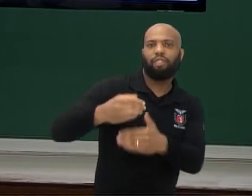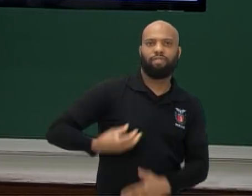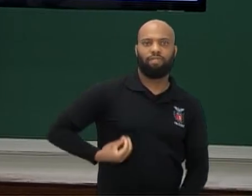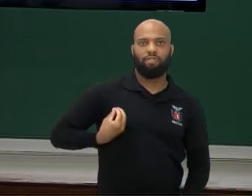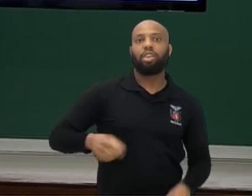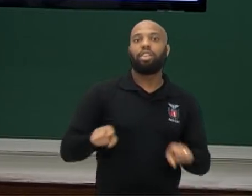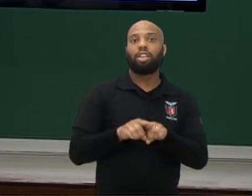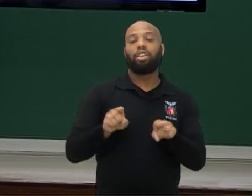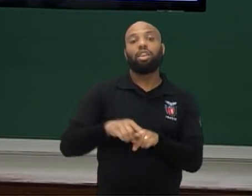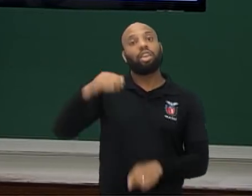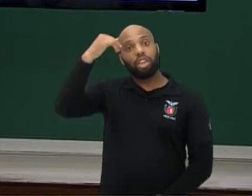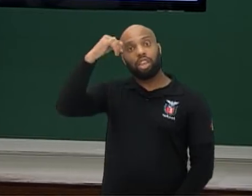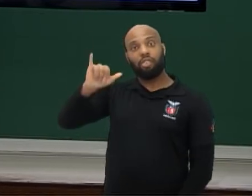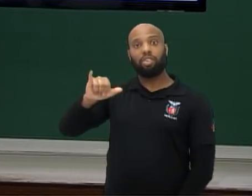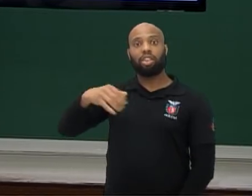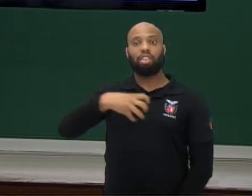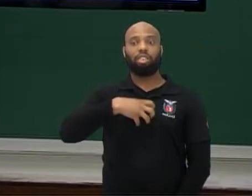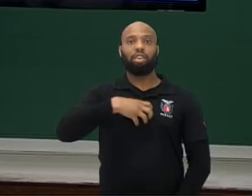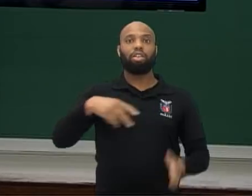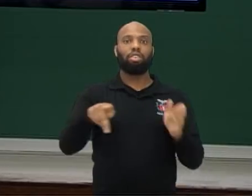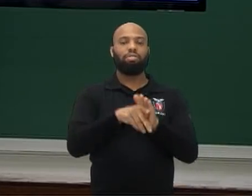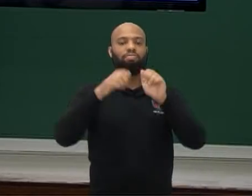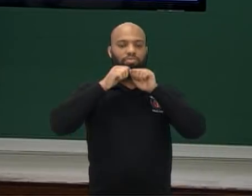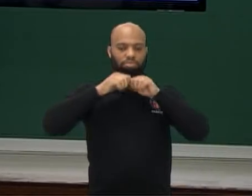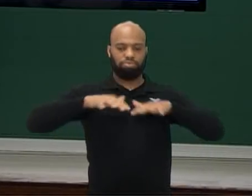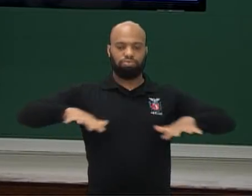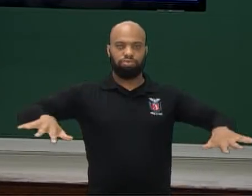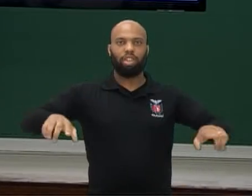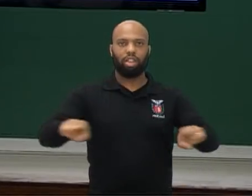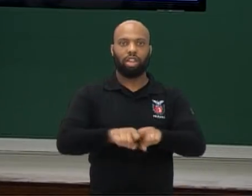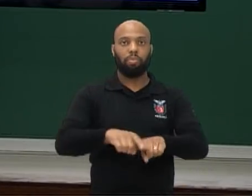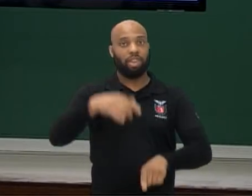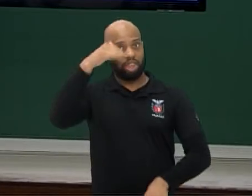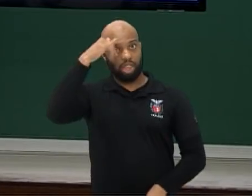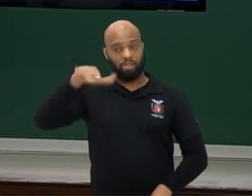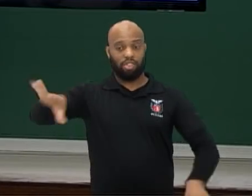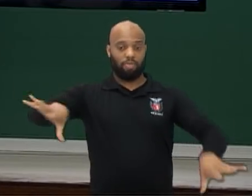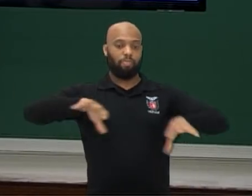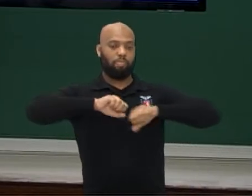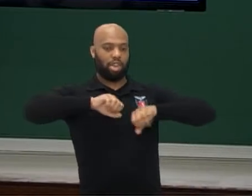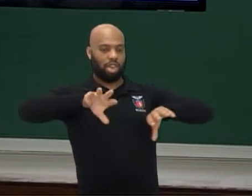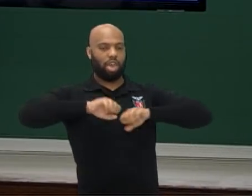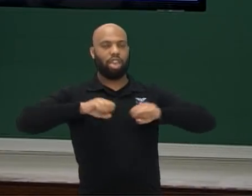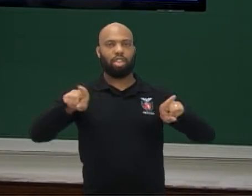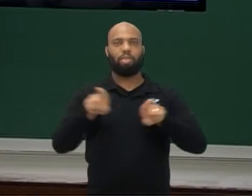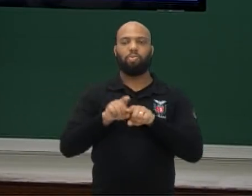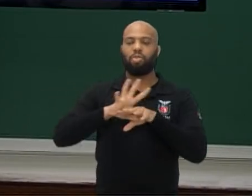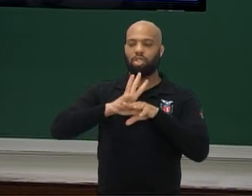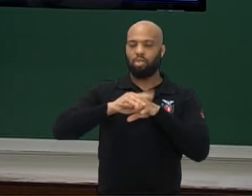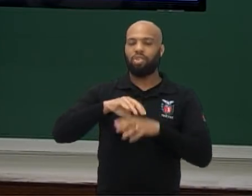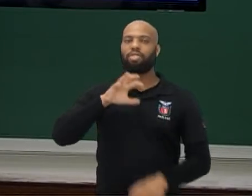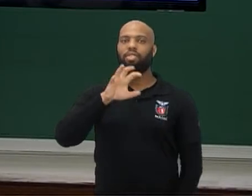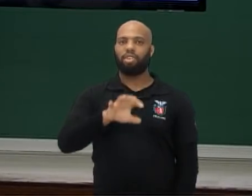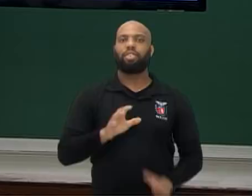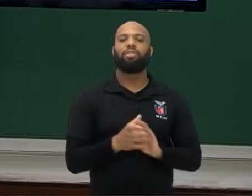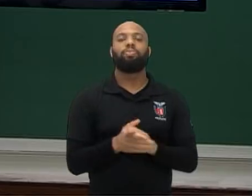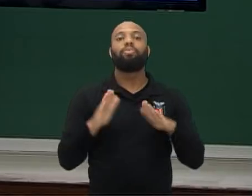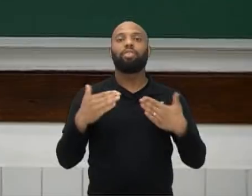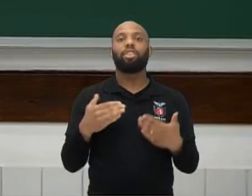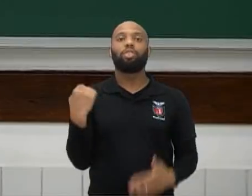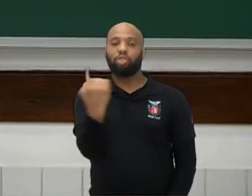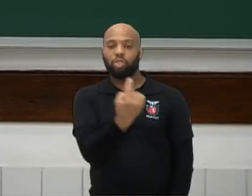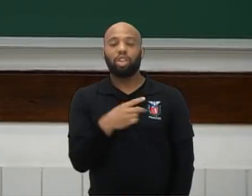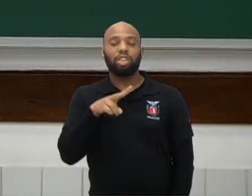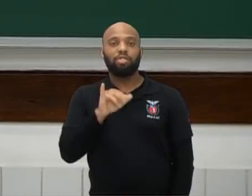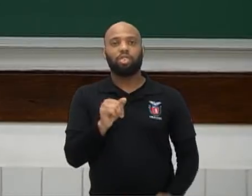para evitar a contaminação e evitar de pegar essas doenças. Então, pessoal, nós